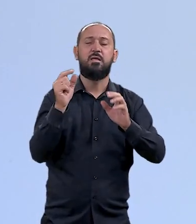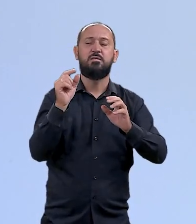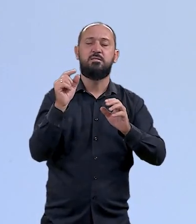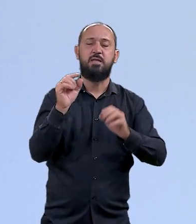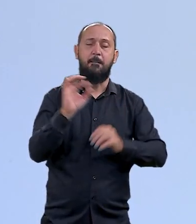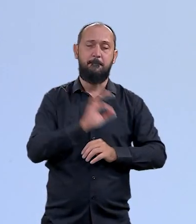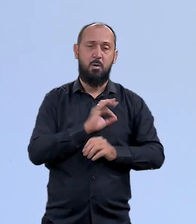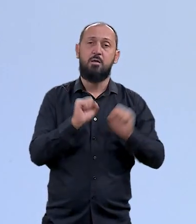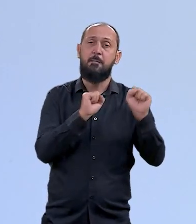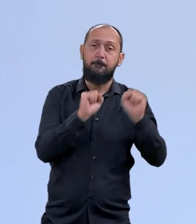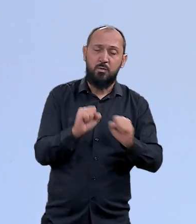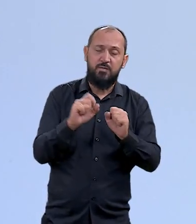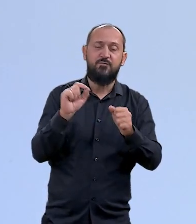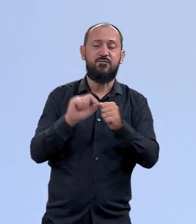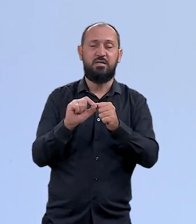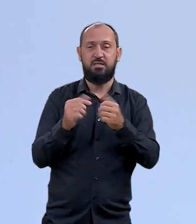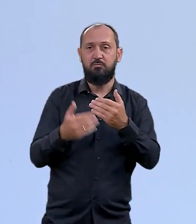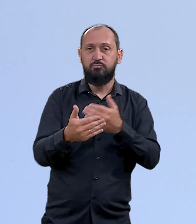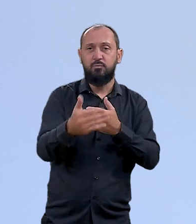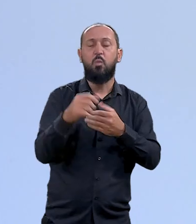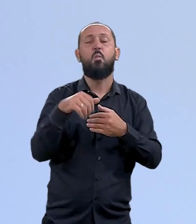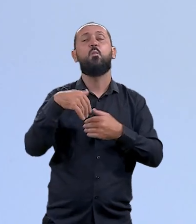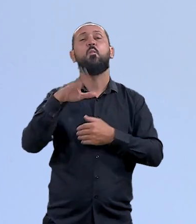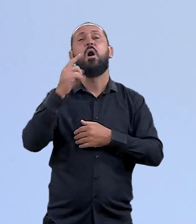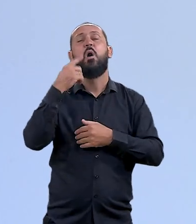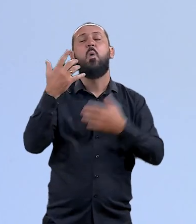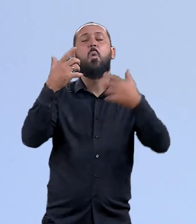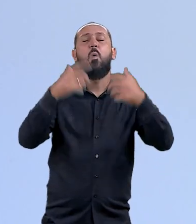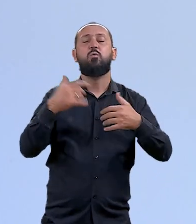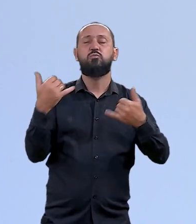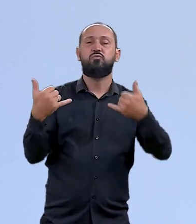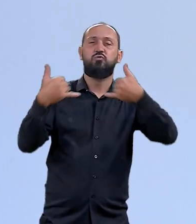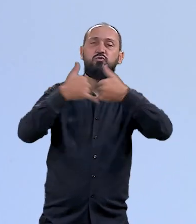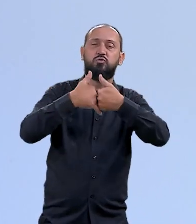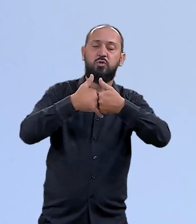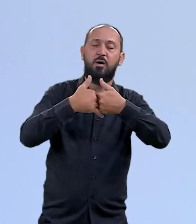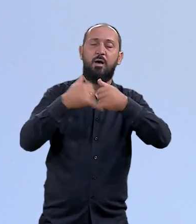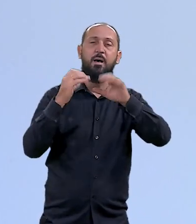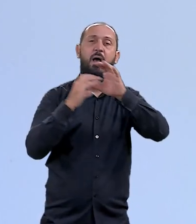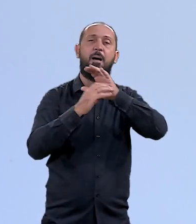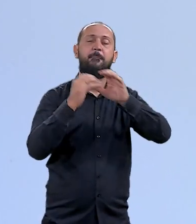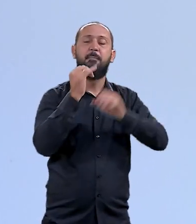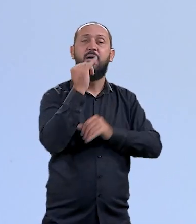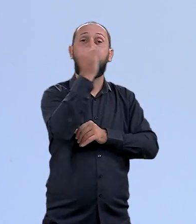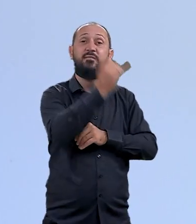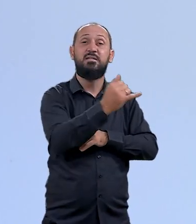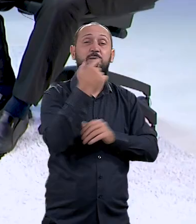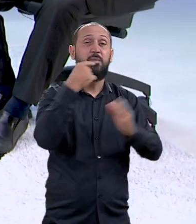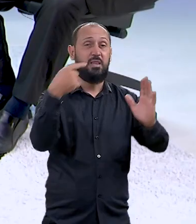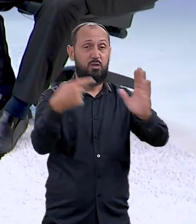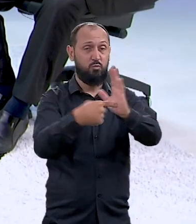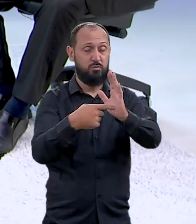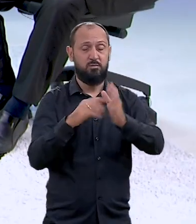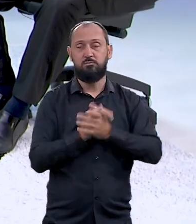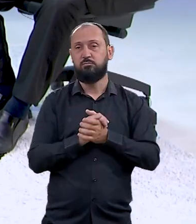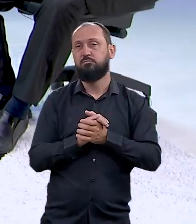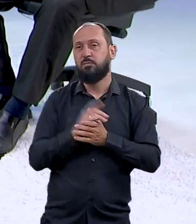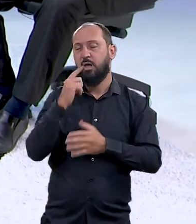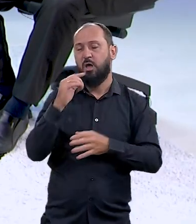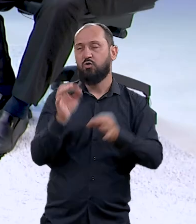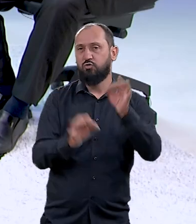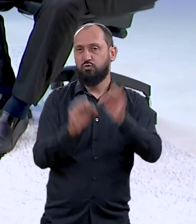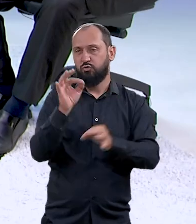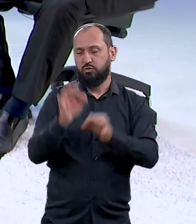pessoa pode baixar esse aplicativo Pardal na internet, seja no Google Play ou na App Store, Você pode baixar o